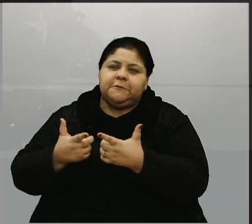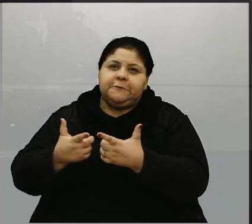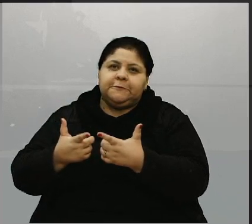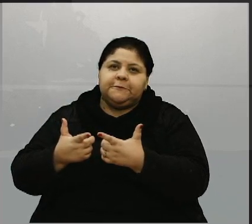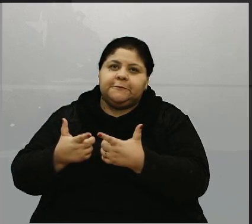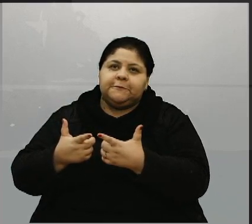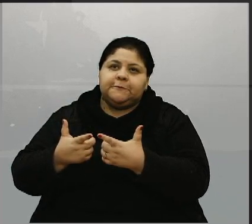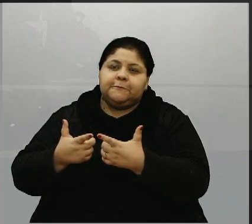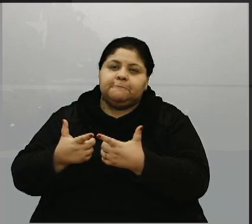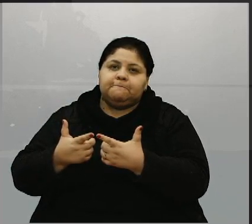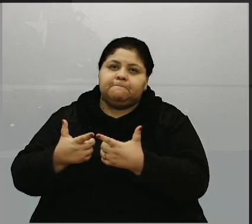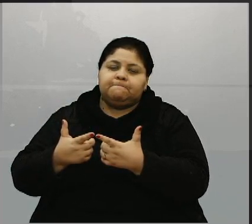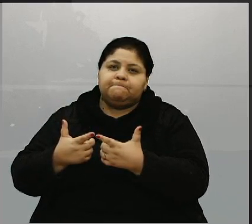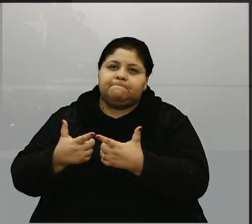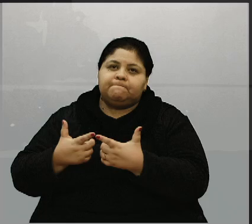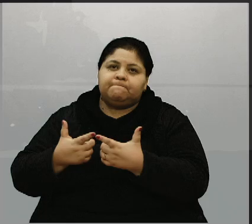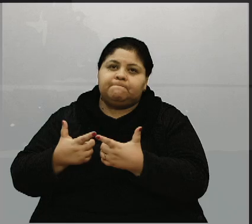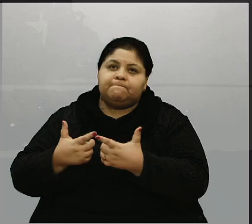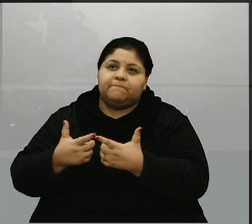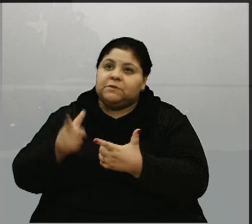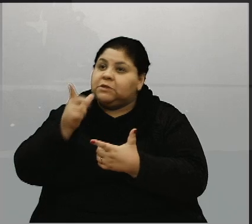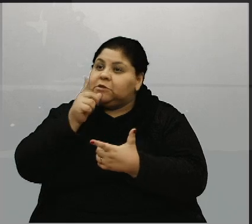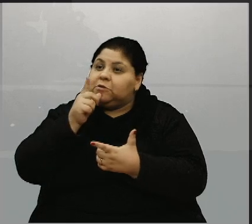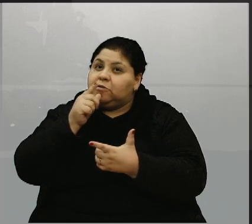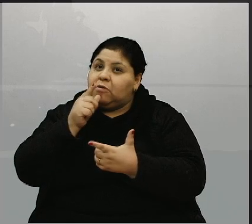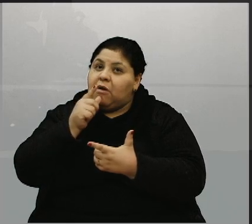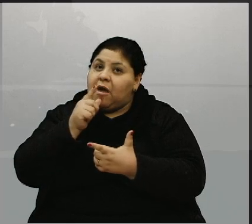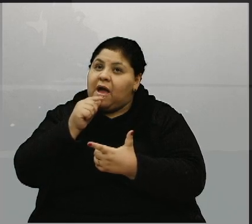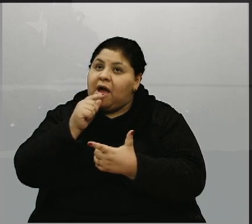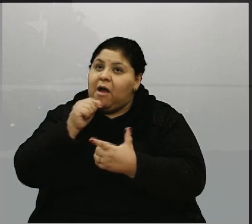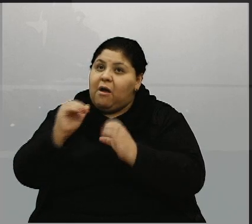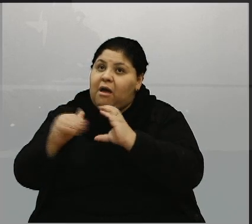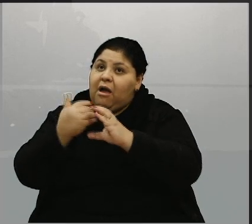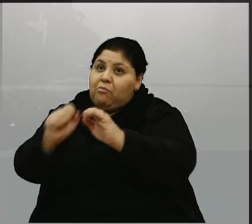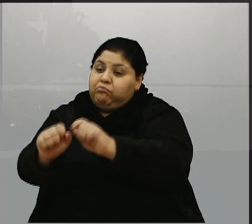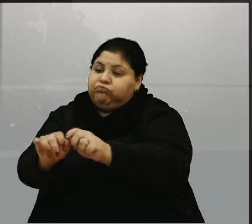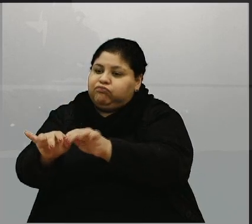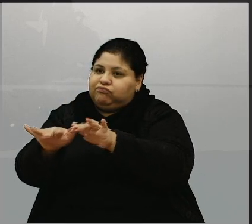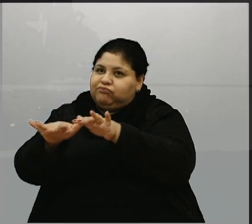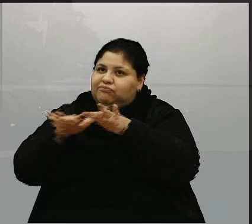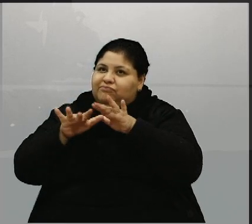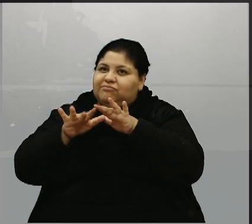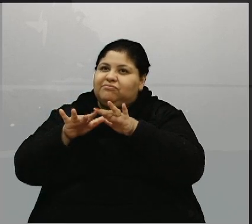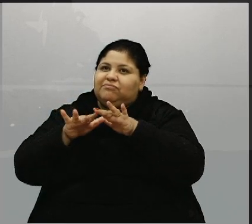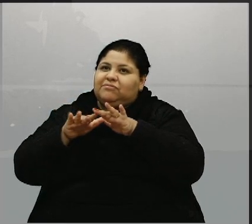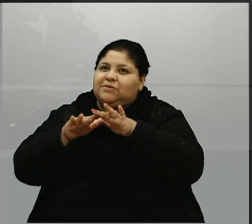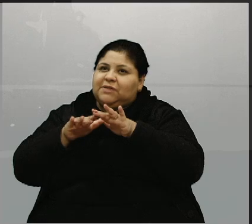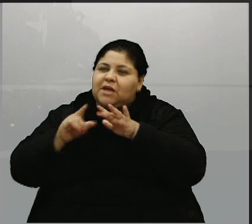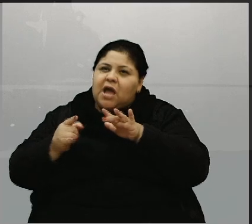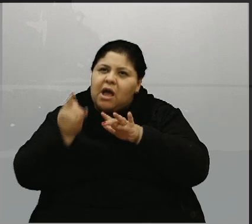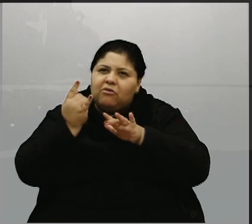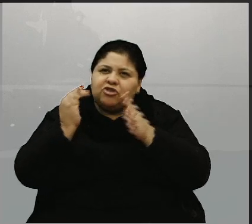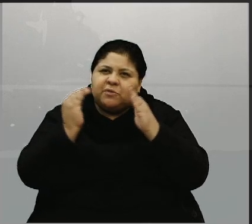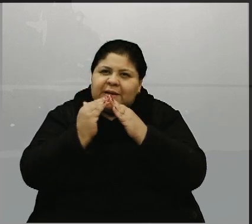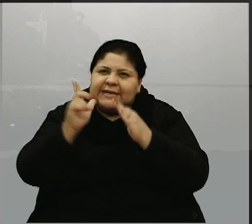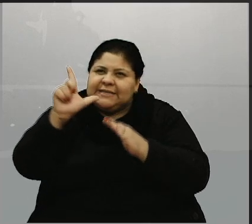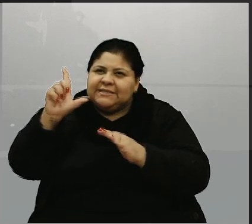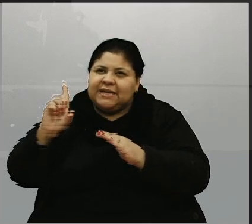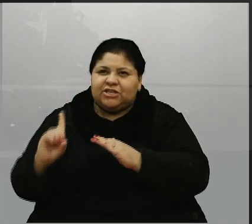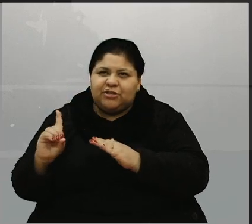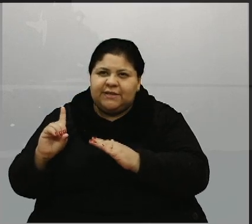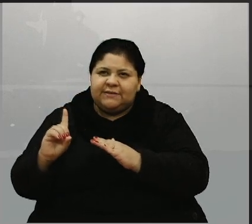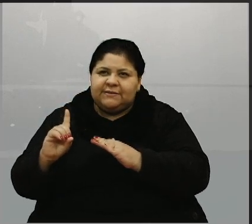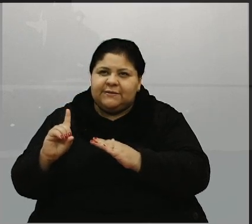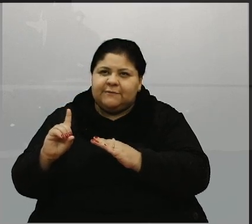ela recebeu uma quantidade de água dentro que é impressionante, mais de uma vez. Aquela última casa à direita lá embaixo, ó,